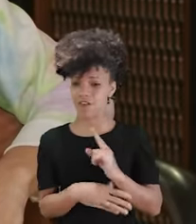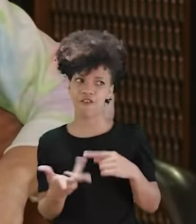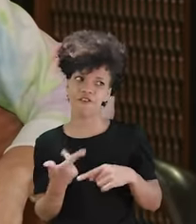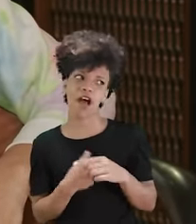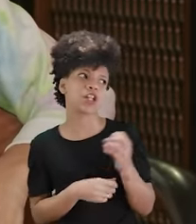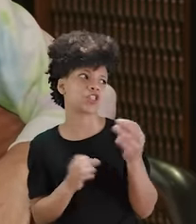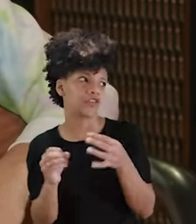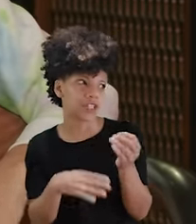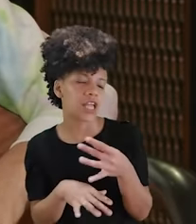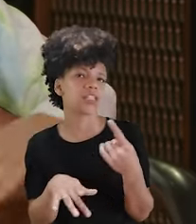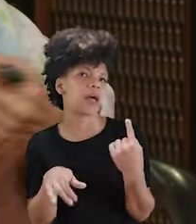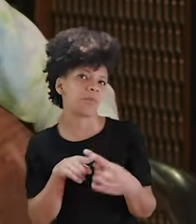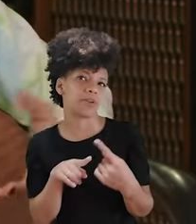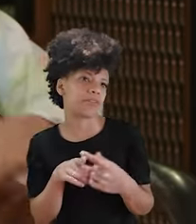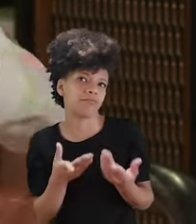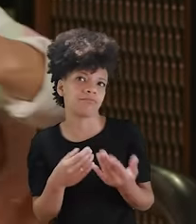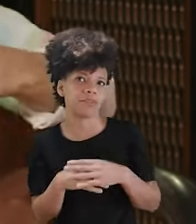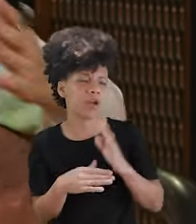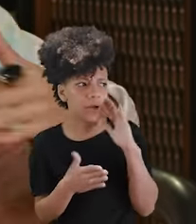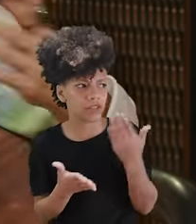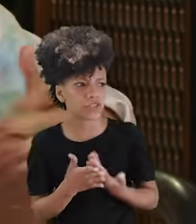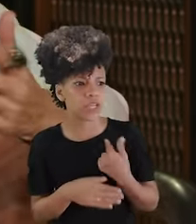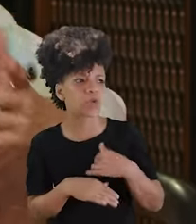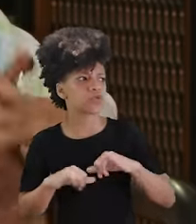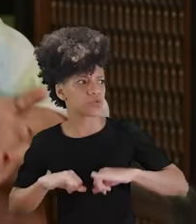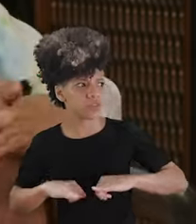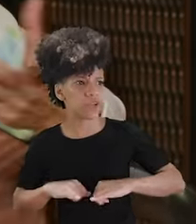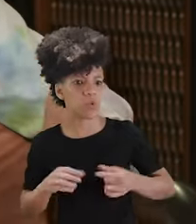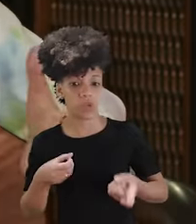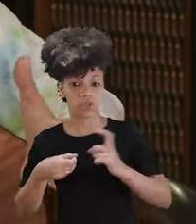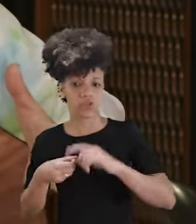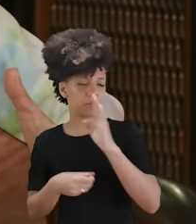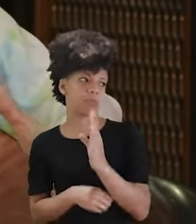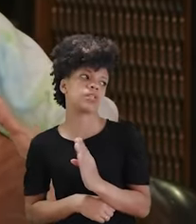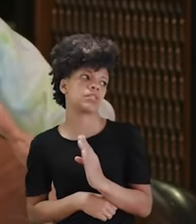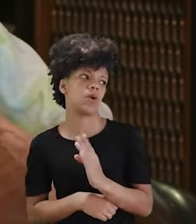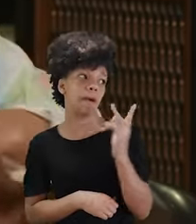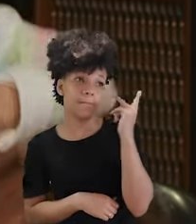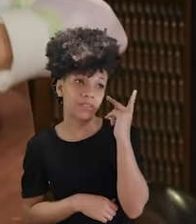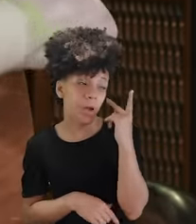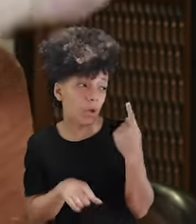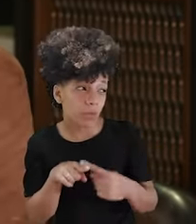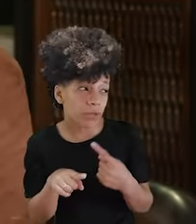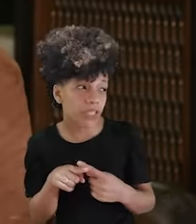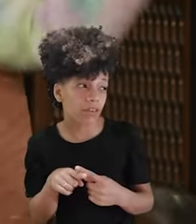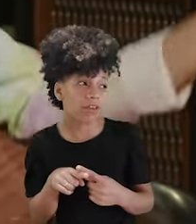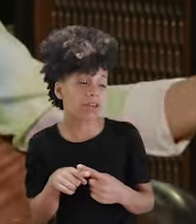quando eu retornei para o Brasil para São Paulo porque além de eu está a bordo quando eu estava fora eu